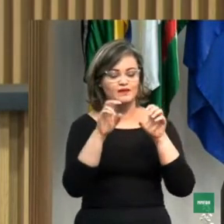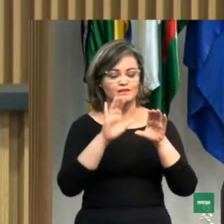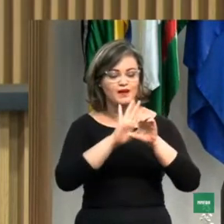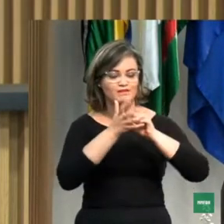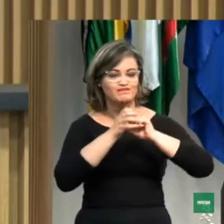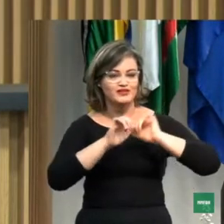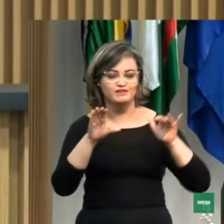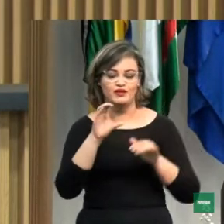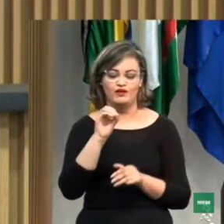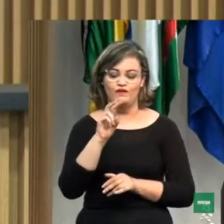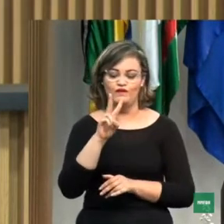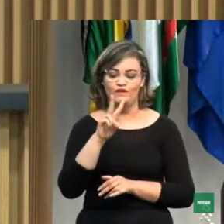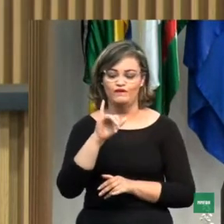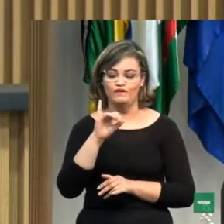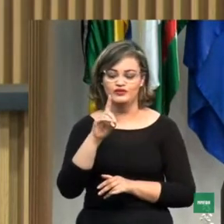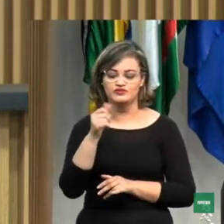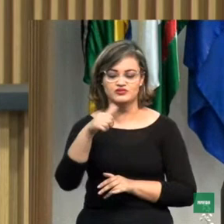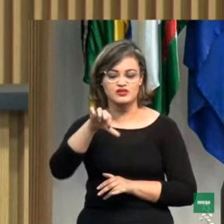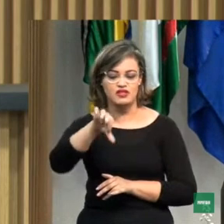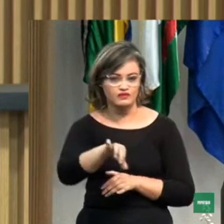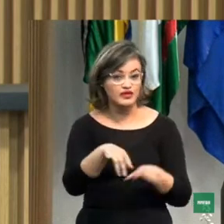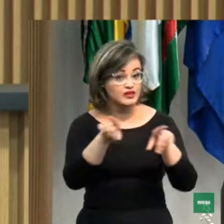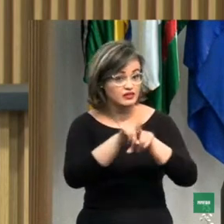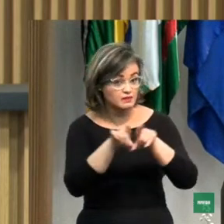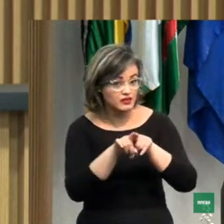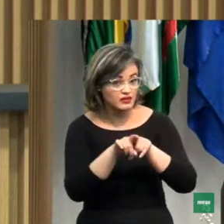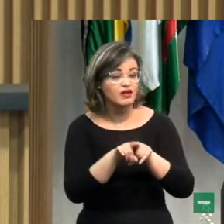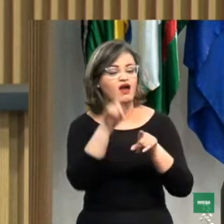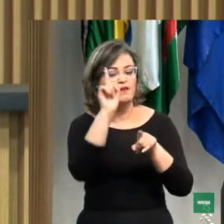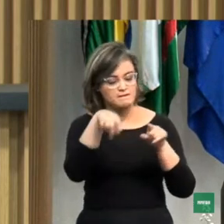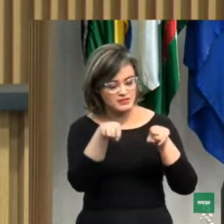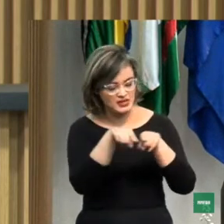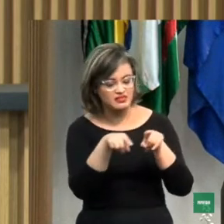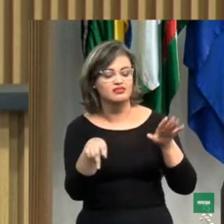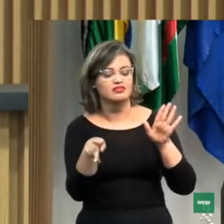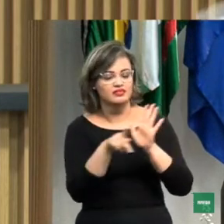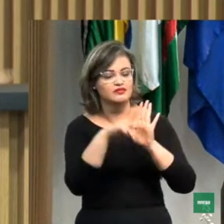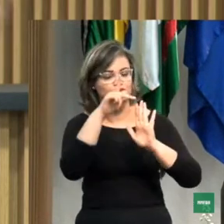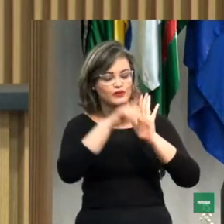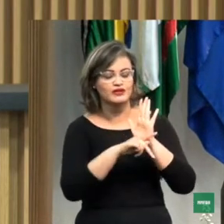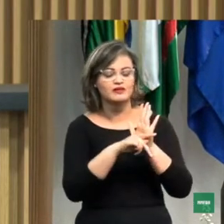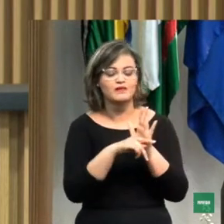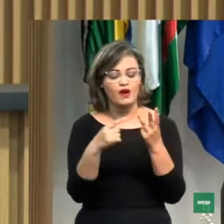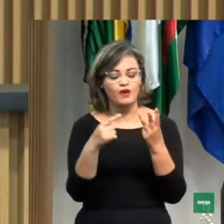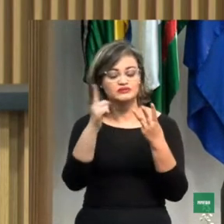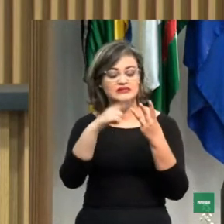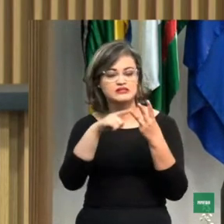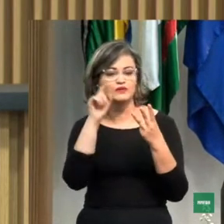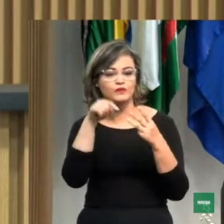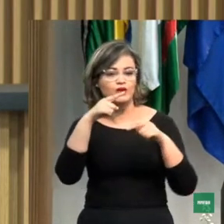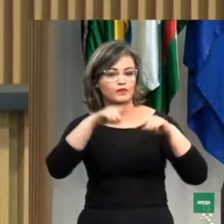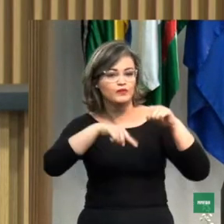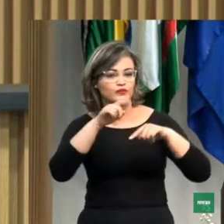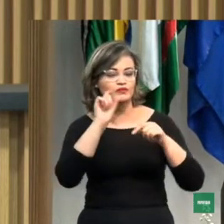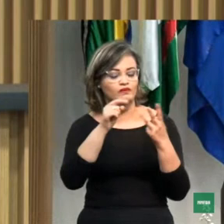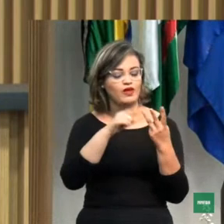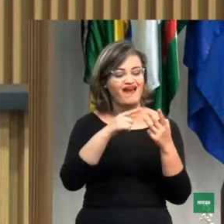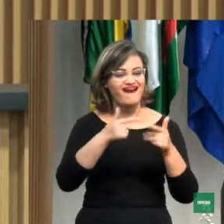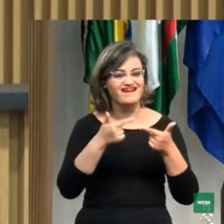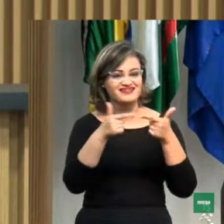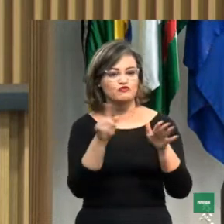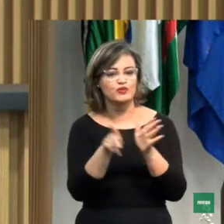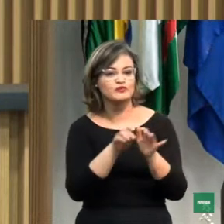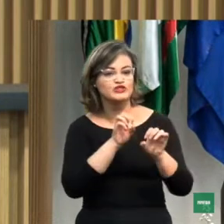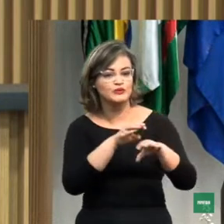COVID-19. Também faz parte, então, desse programa um terceiro produto, um terceiro componente, que são as ações de educação e equilíbrio